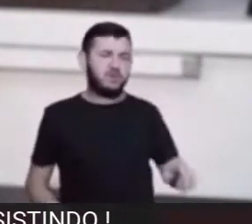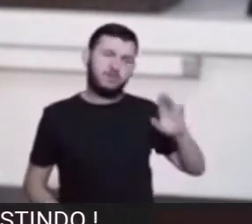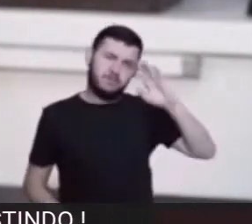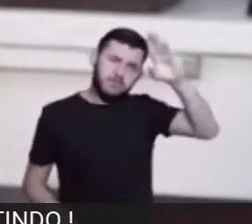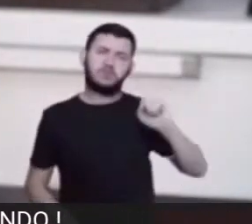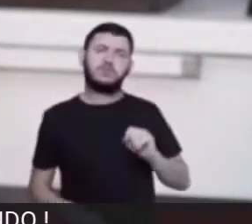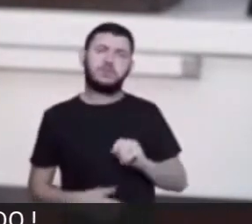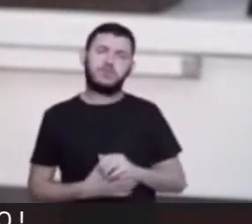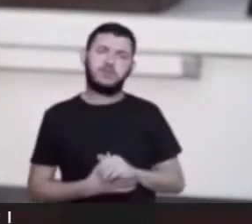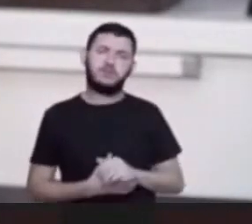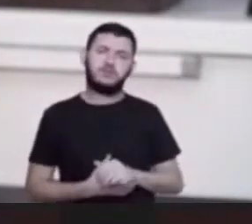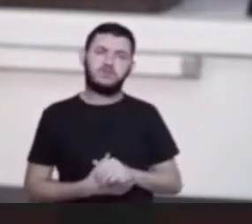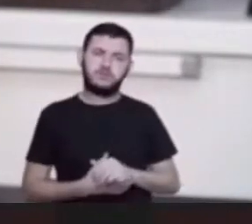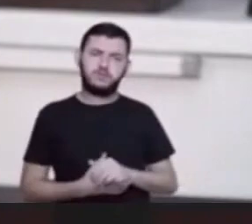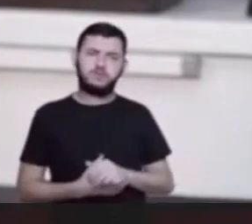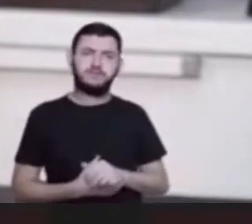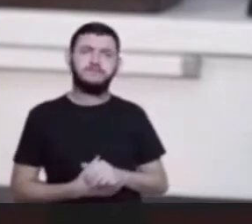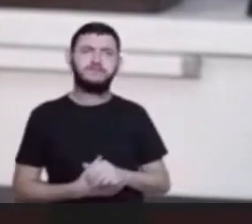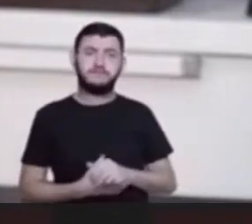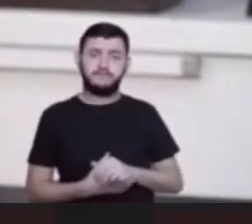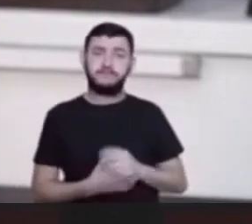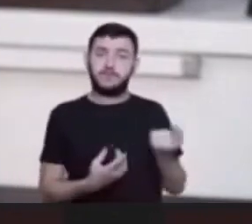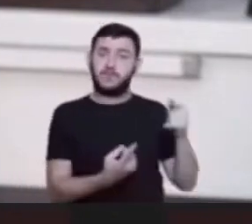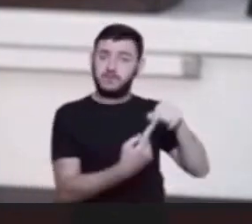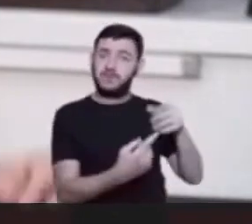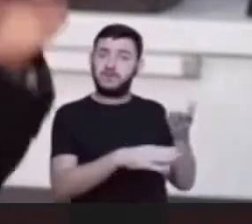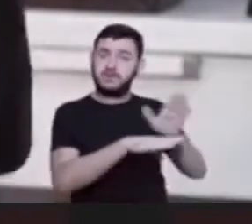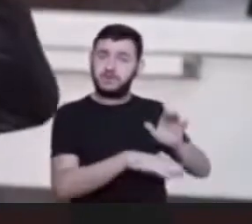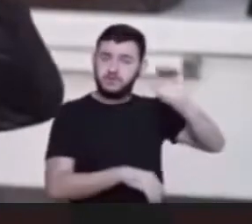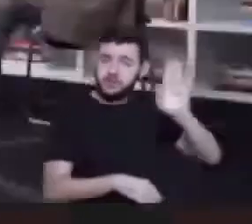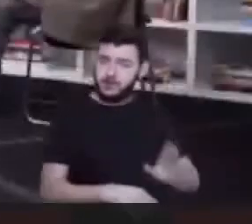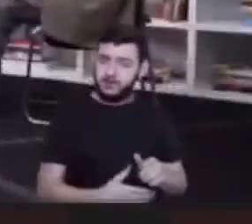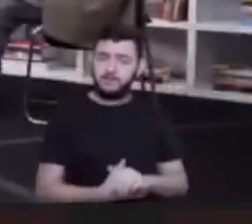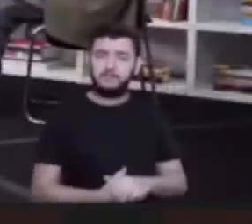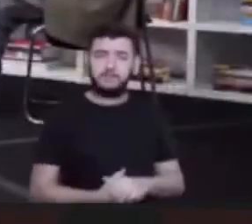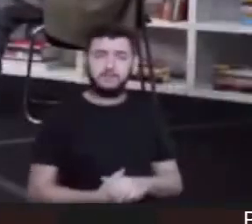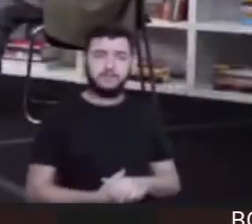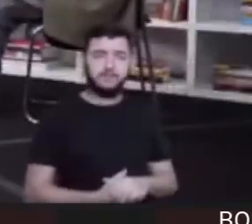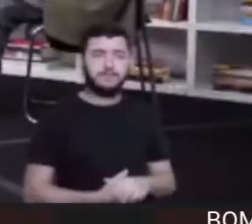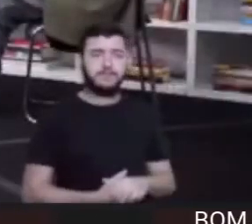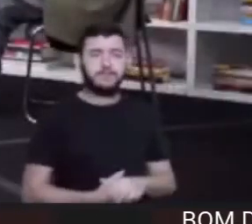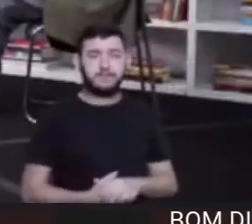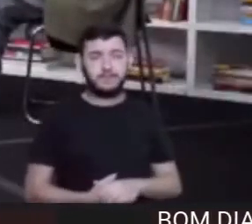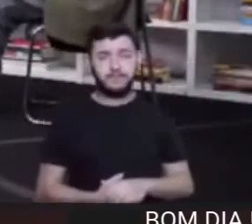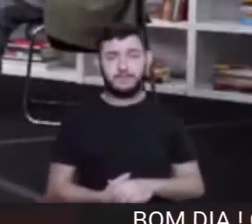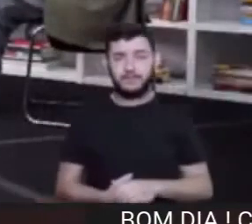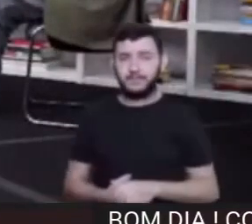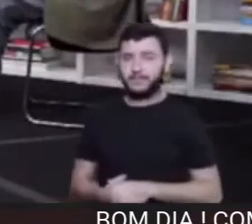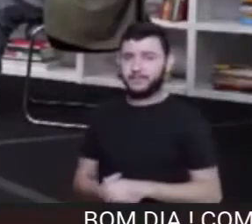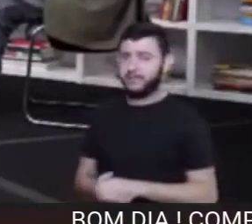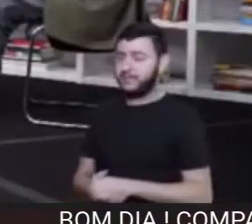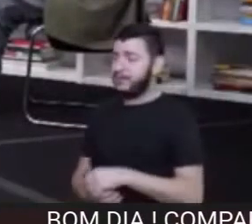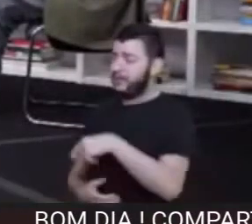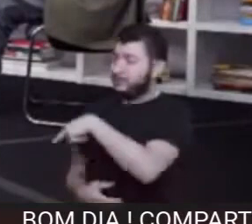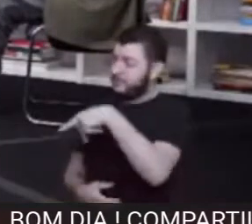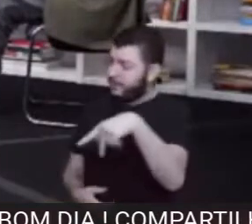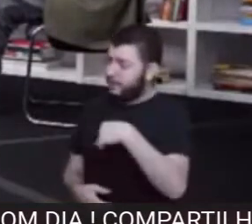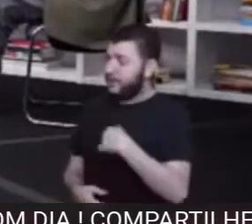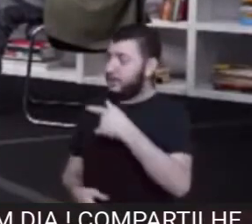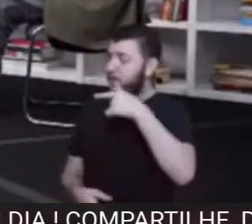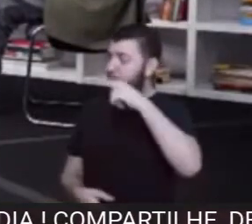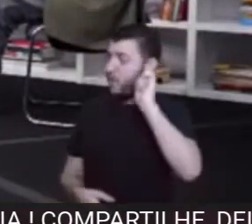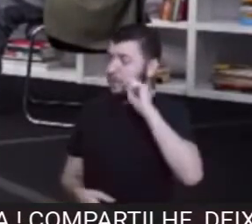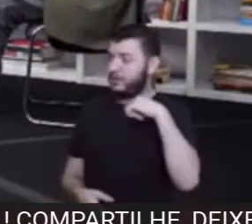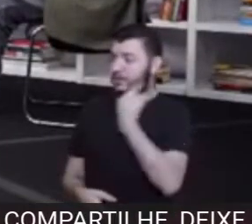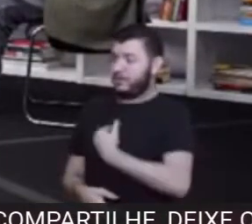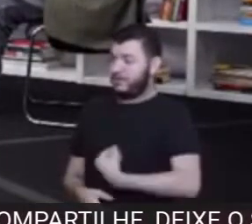bem. Presidente, ontem nós tivemos um dia histórico, quando o Gilmar Mendes estendeu a suspeição